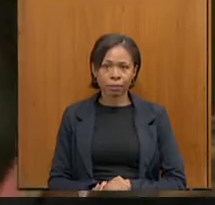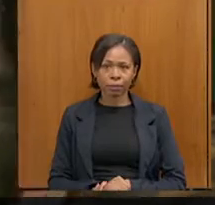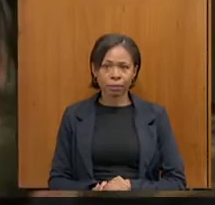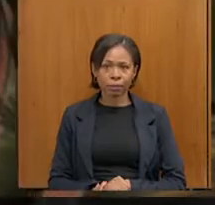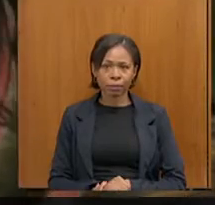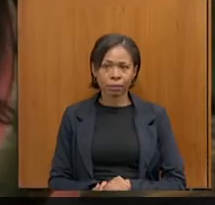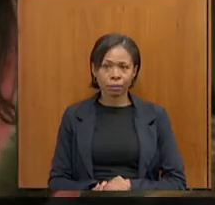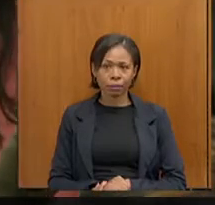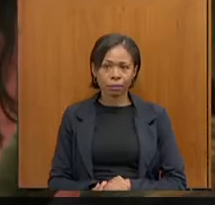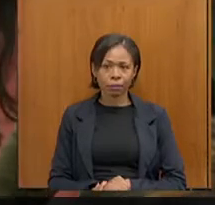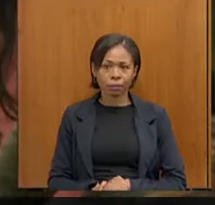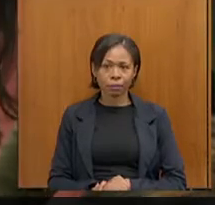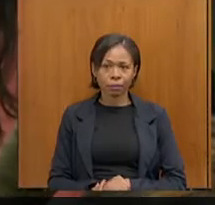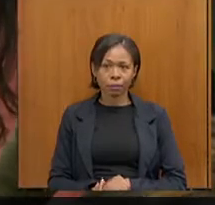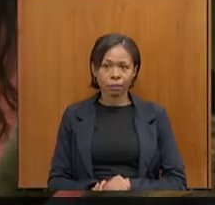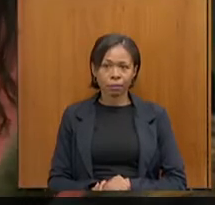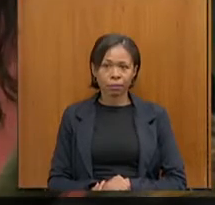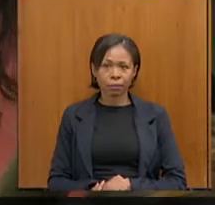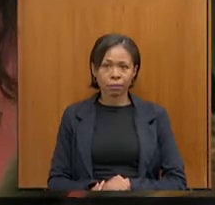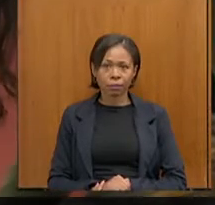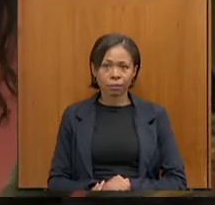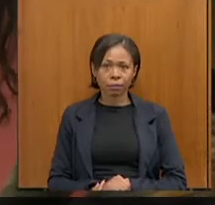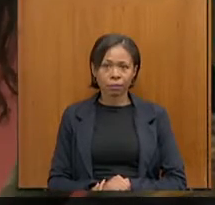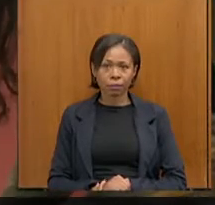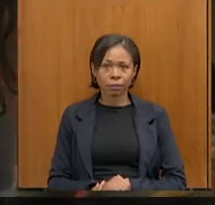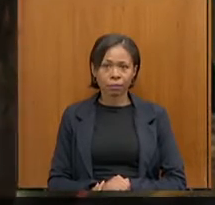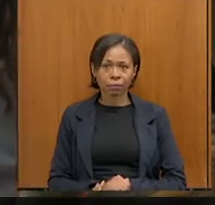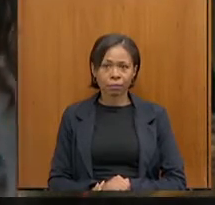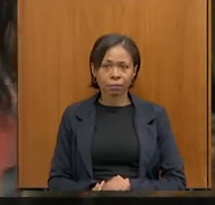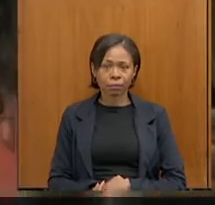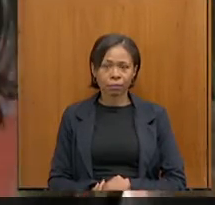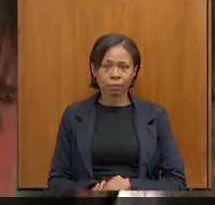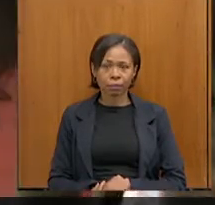você me fala tá bom